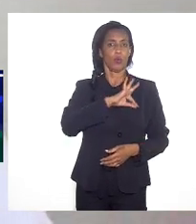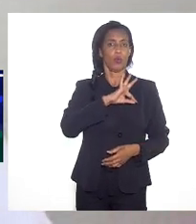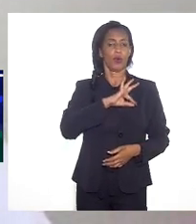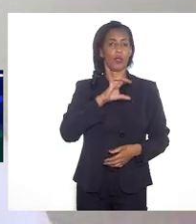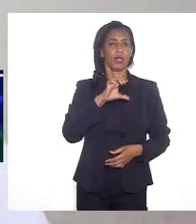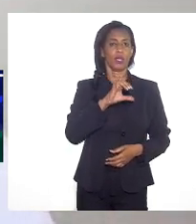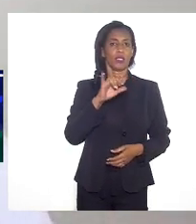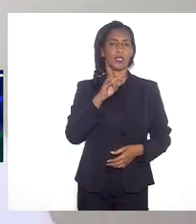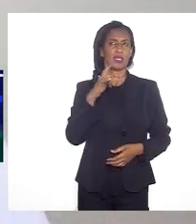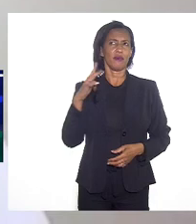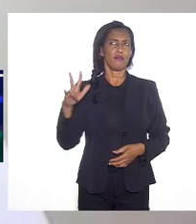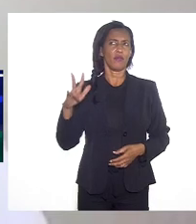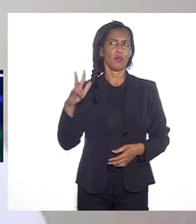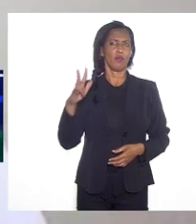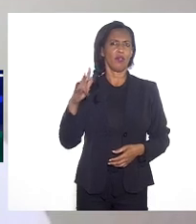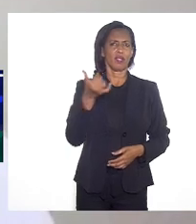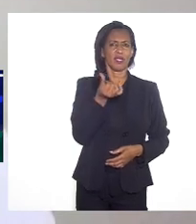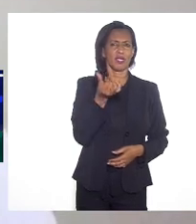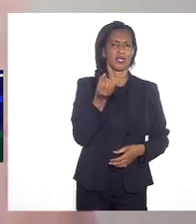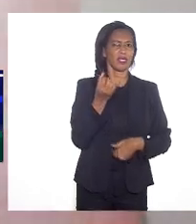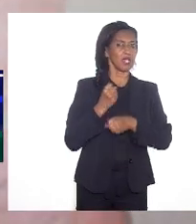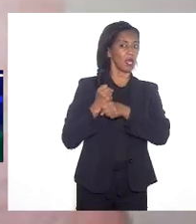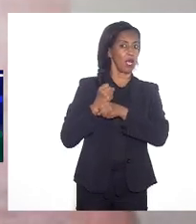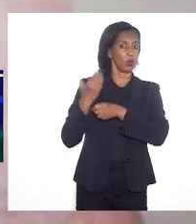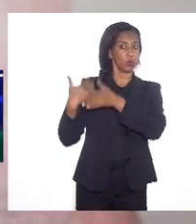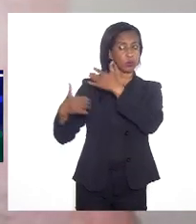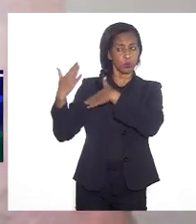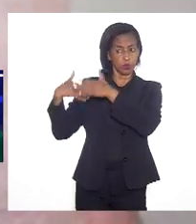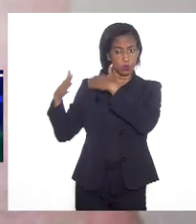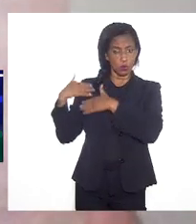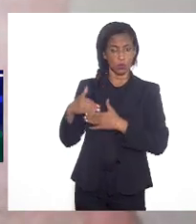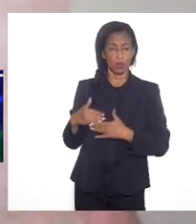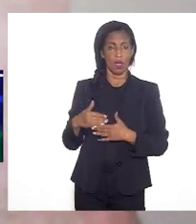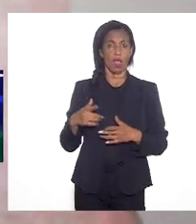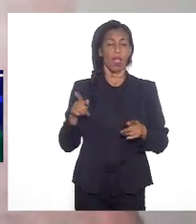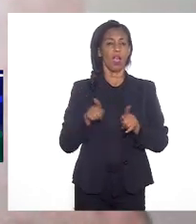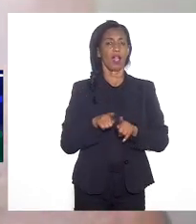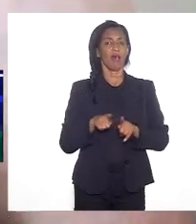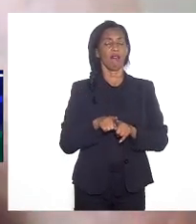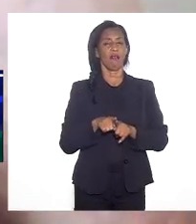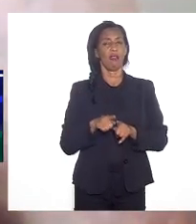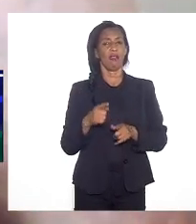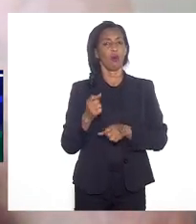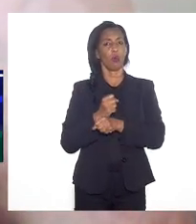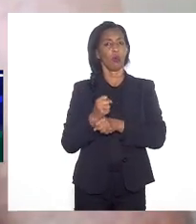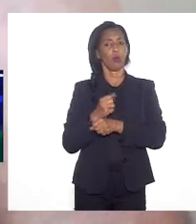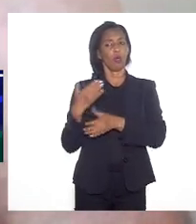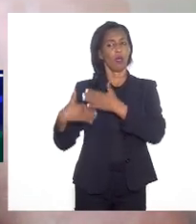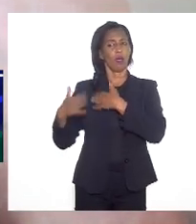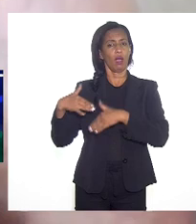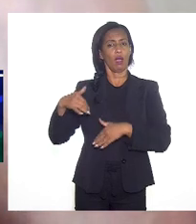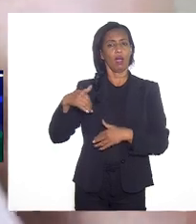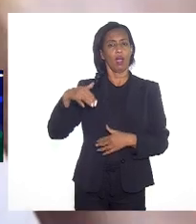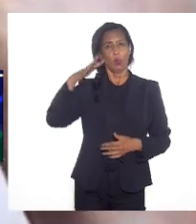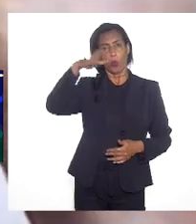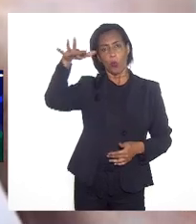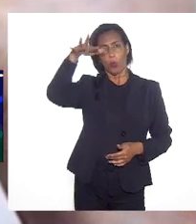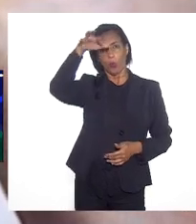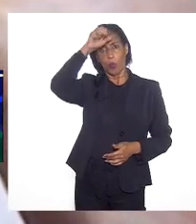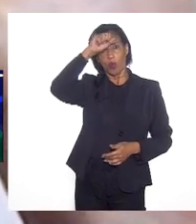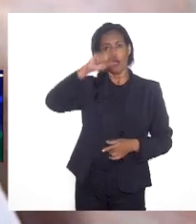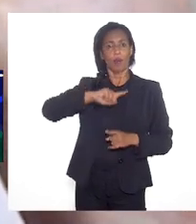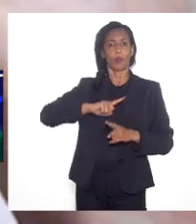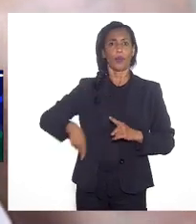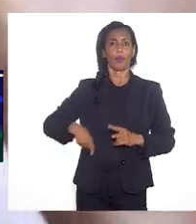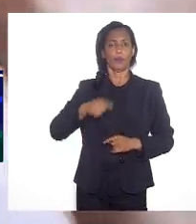há 60, 70 anos atrás. Porque até poucas décadas atrás, as religiões de matriz africana continuavam proibidas no